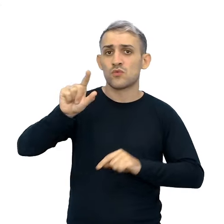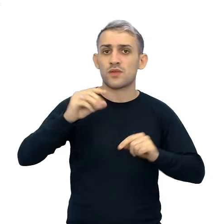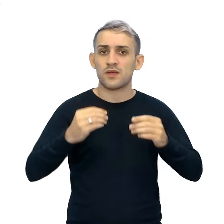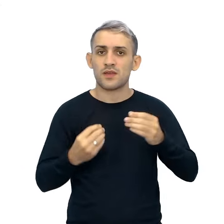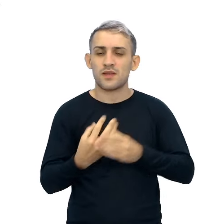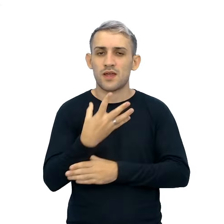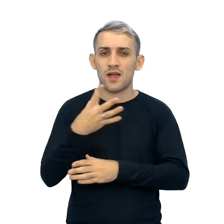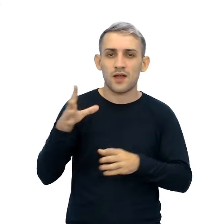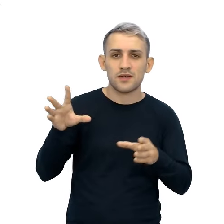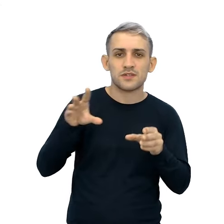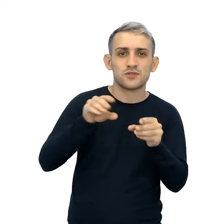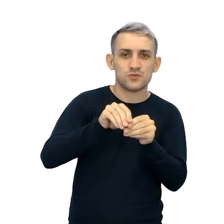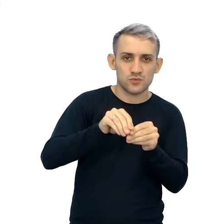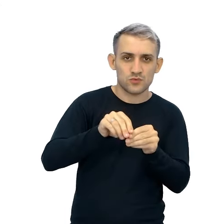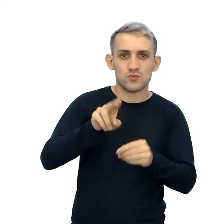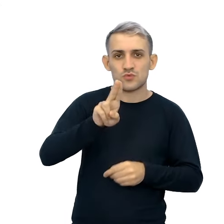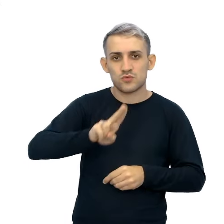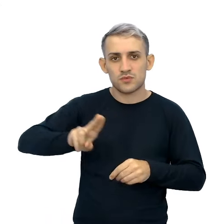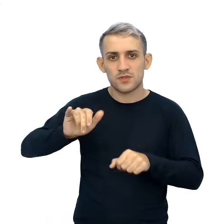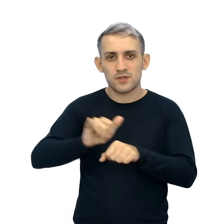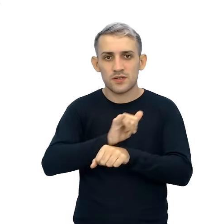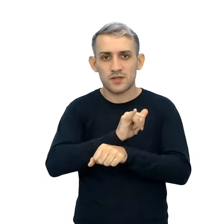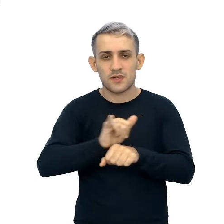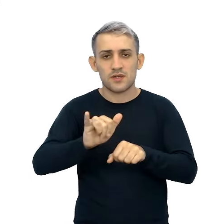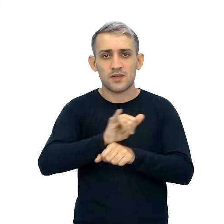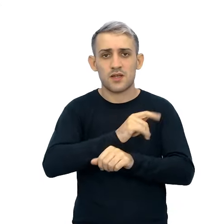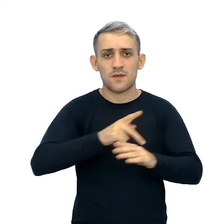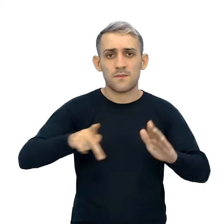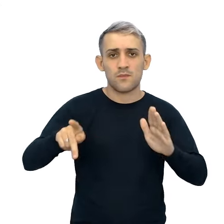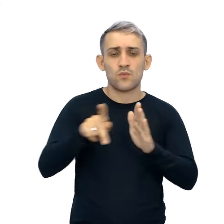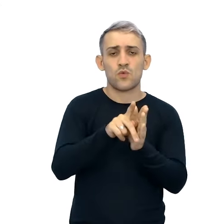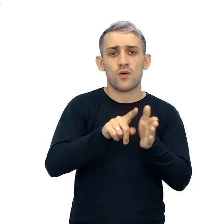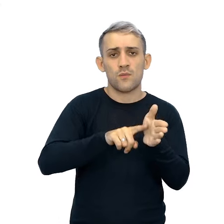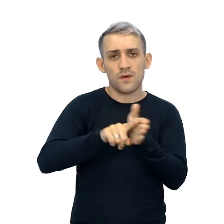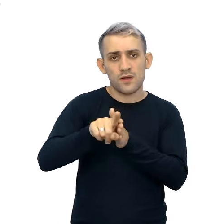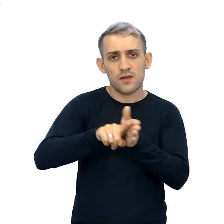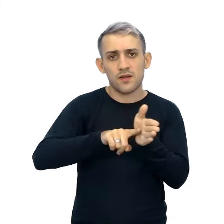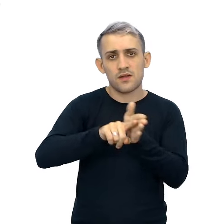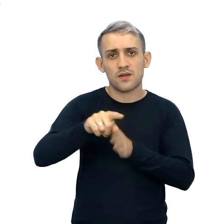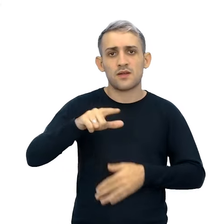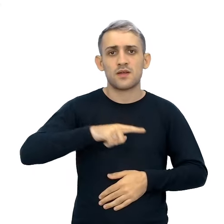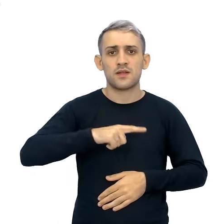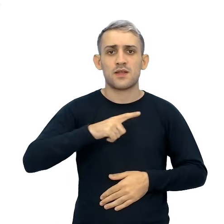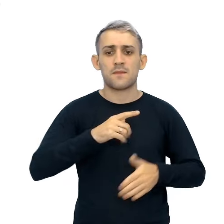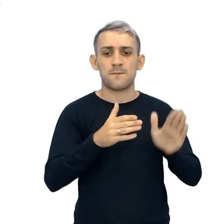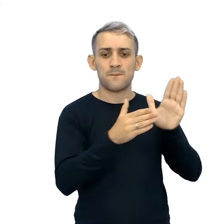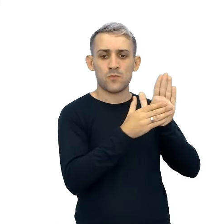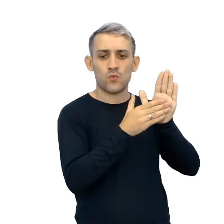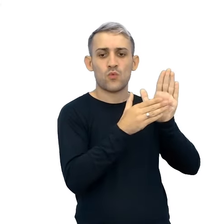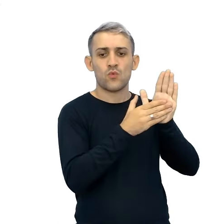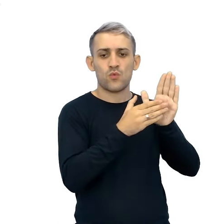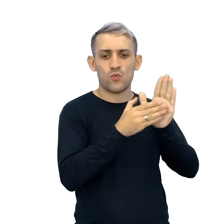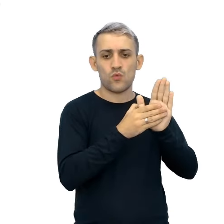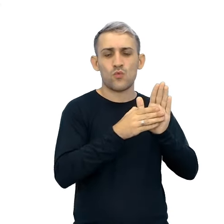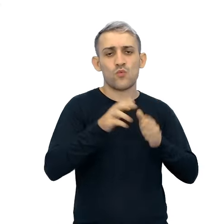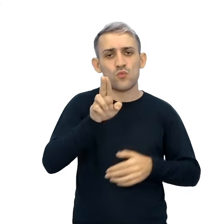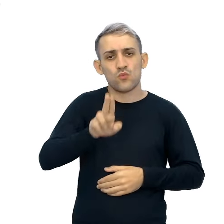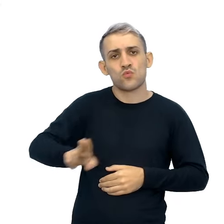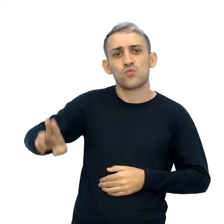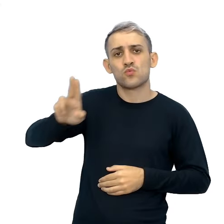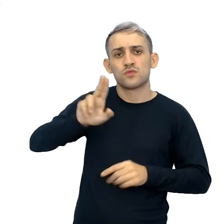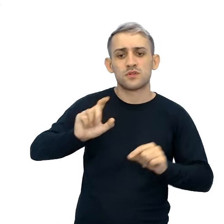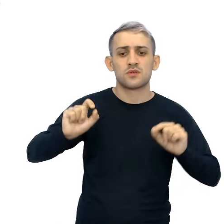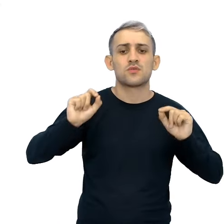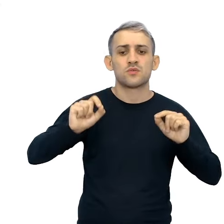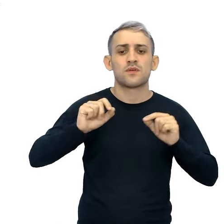de resumos a partir de esquemas feitos nas pesquisas que são propostas nessa sequência, com o uso adequado